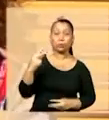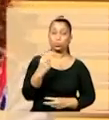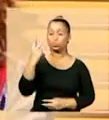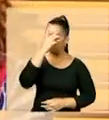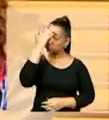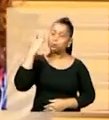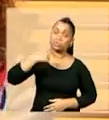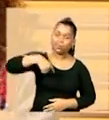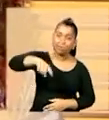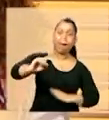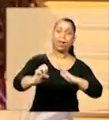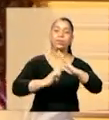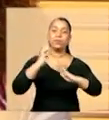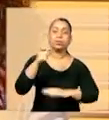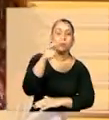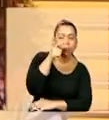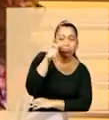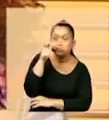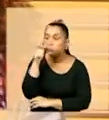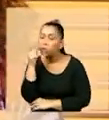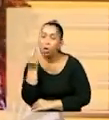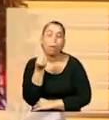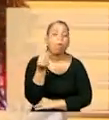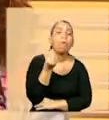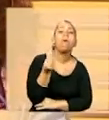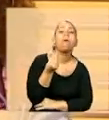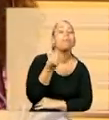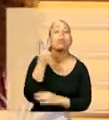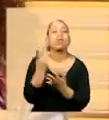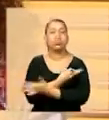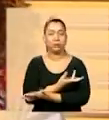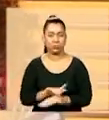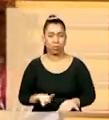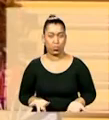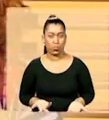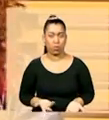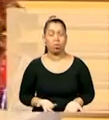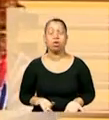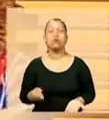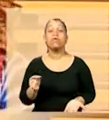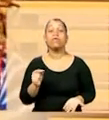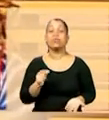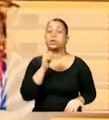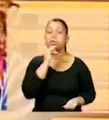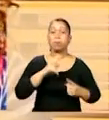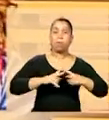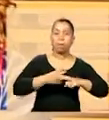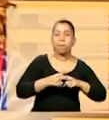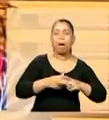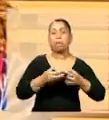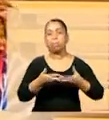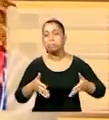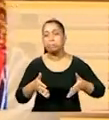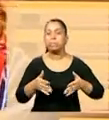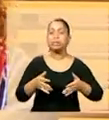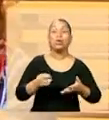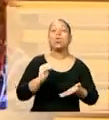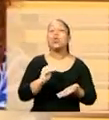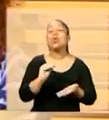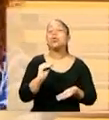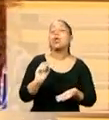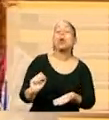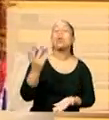2 pessoas da equipe que vão até a empresa para verificar em que condições esse acidente aconteceu. Foi uma máquina que estava desprotegida?